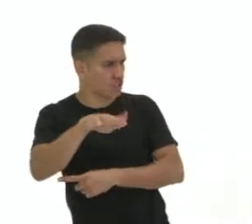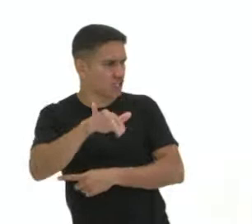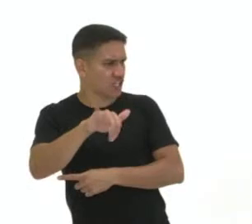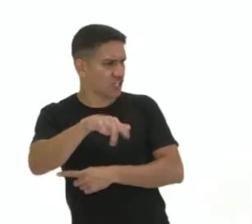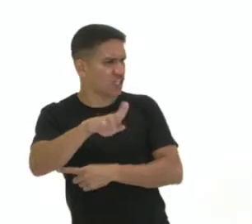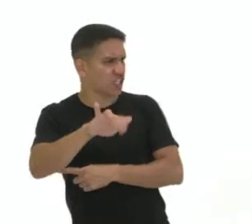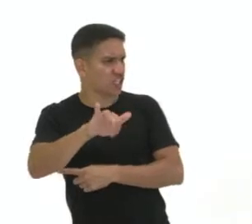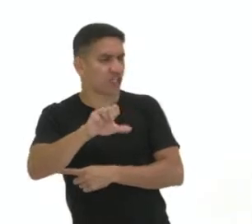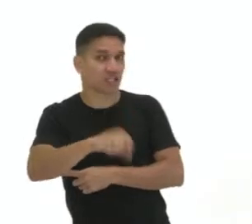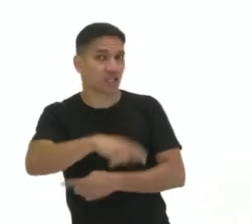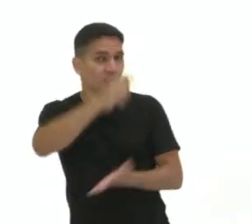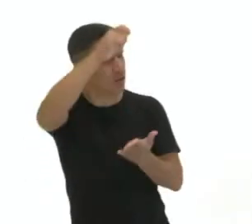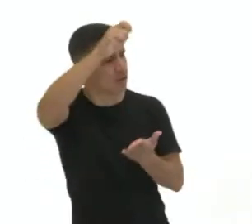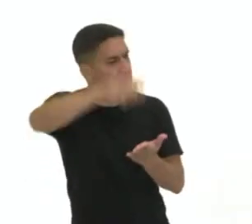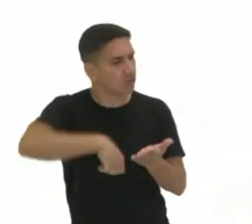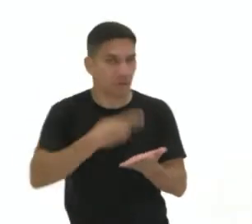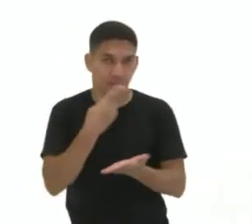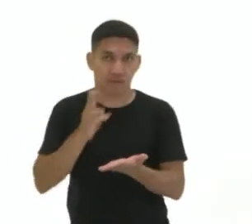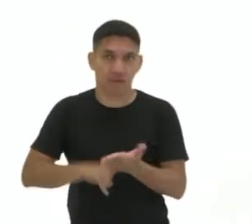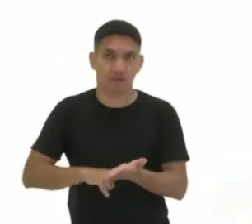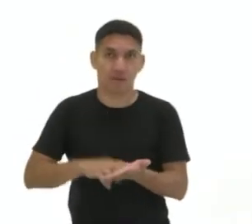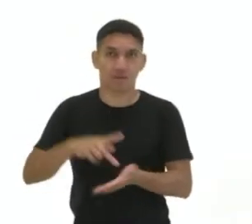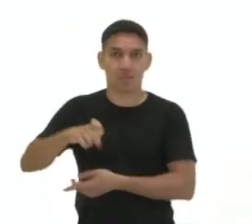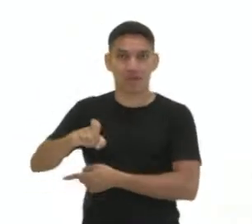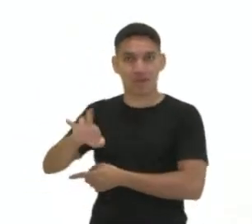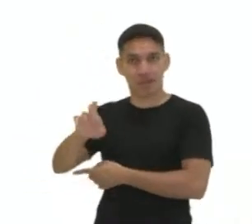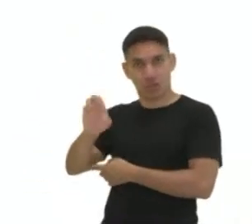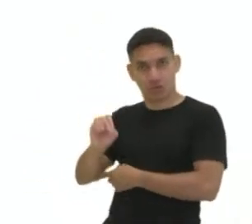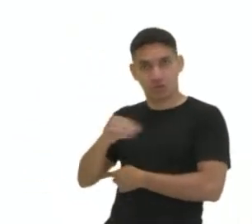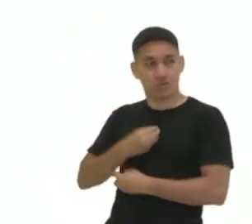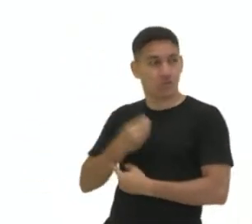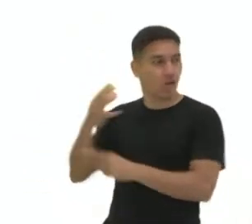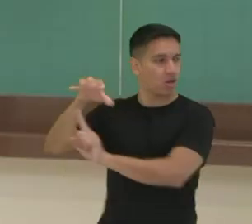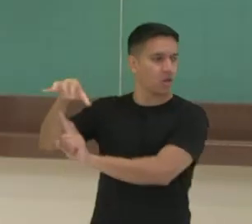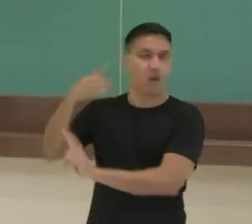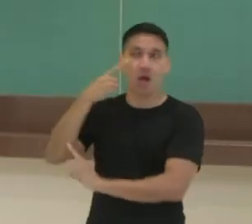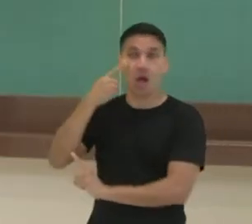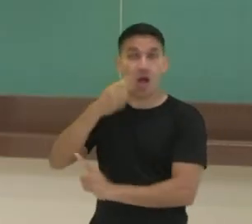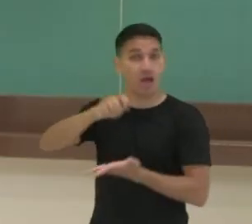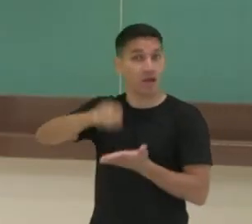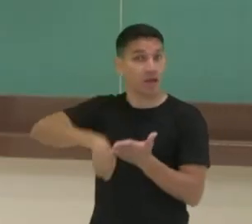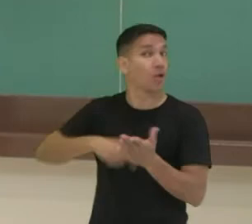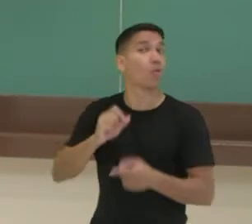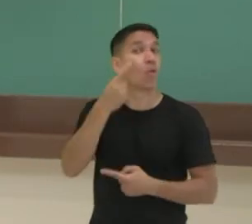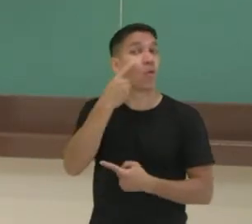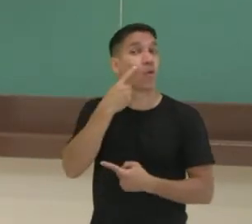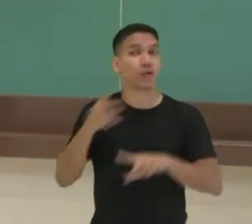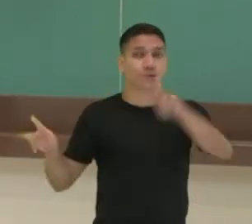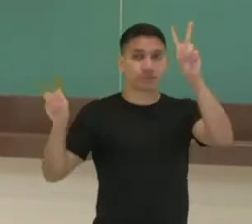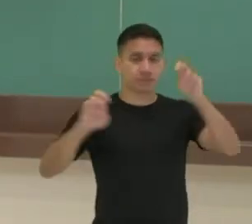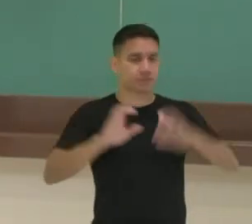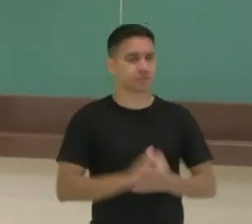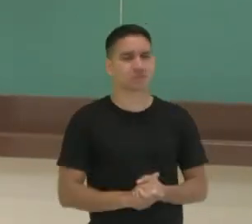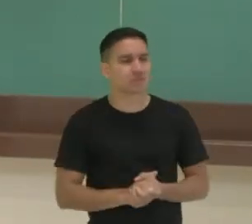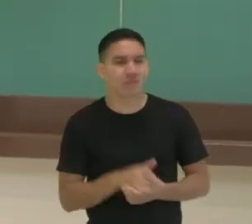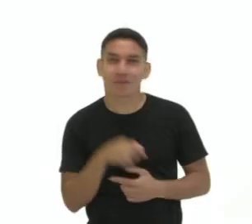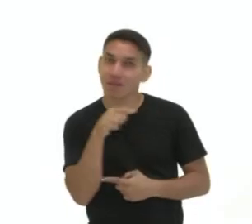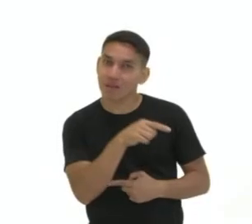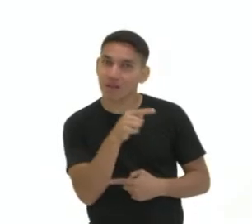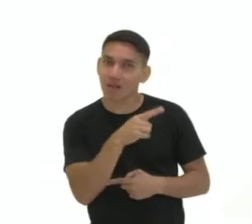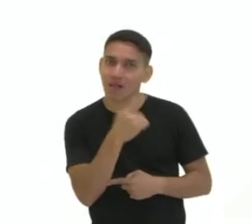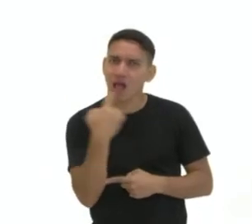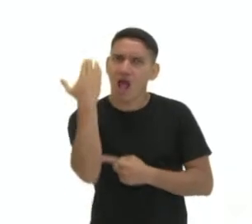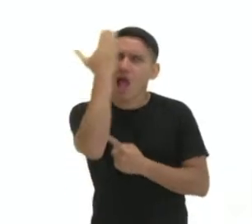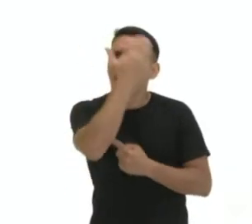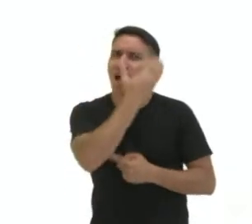registrado na carta de Pero Vaz de Caminha ao rei de Portugal. Olha o que Pero Vaz de Caminha falou. A feição deles é